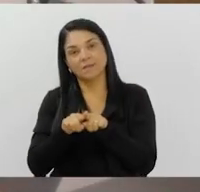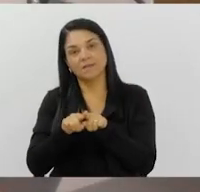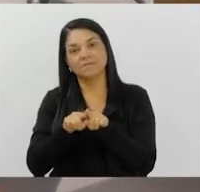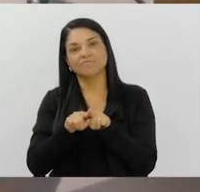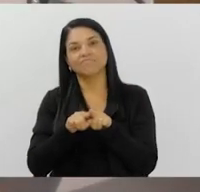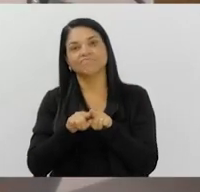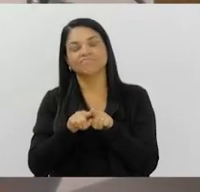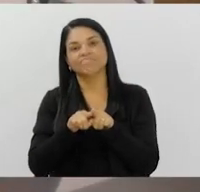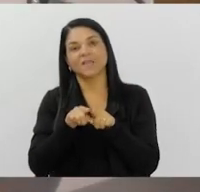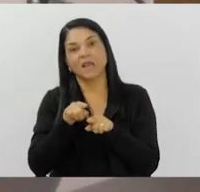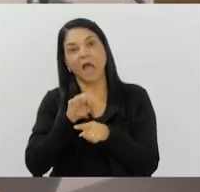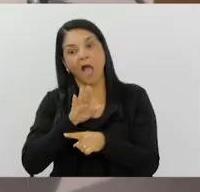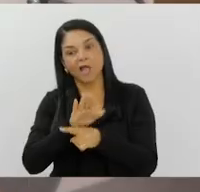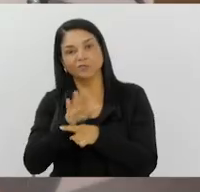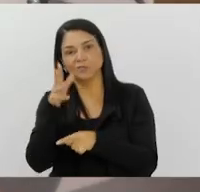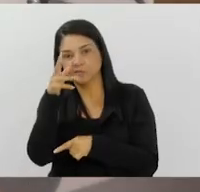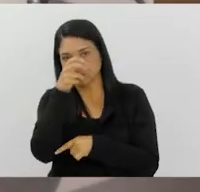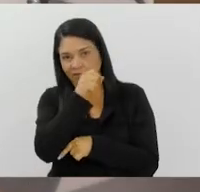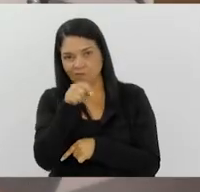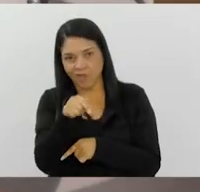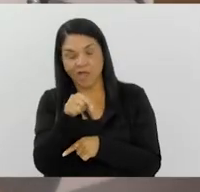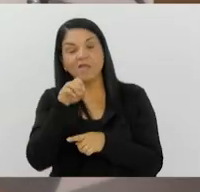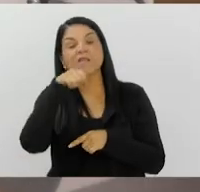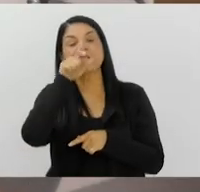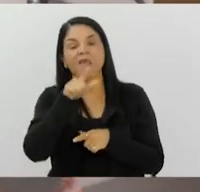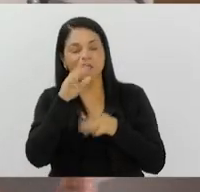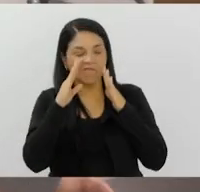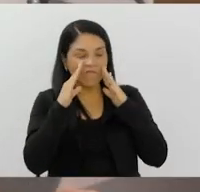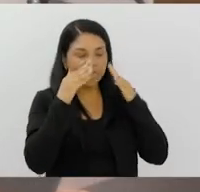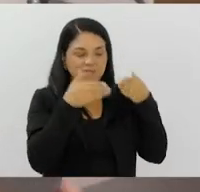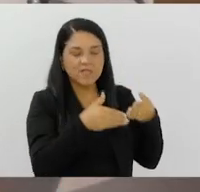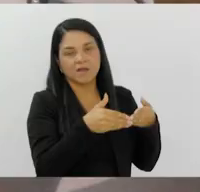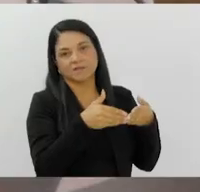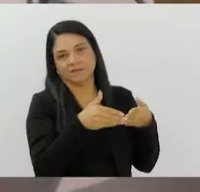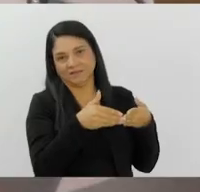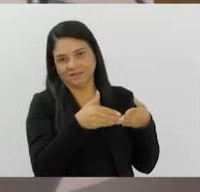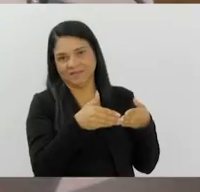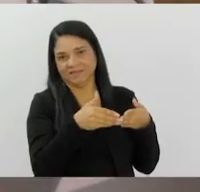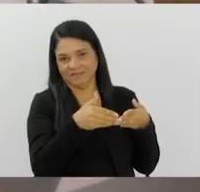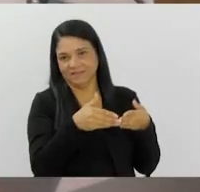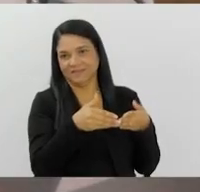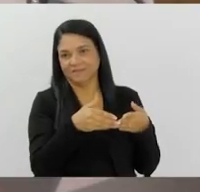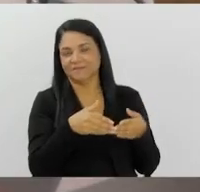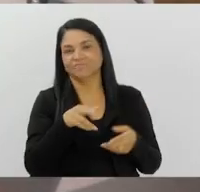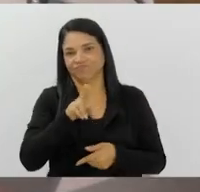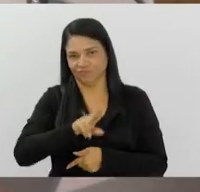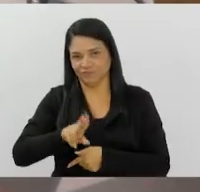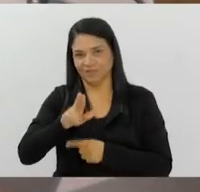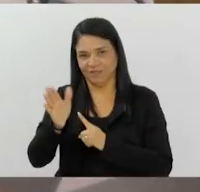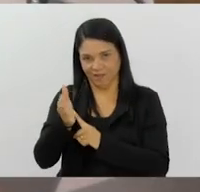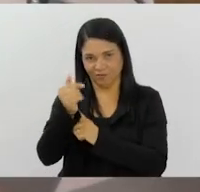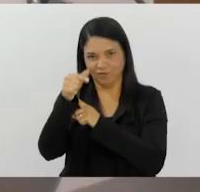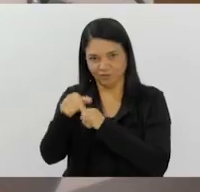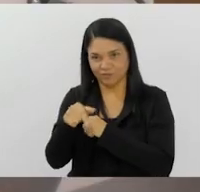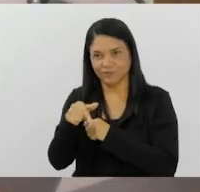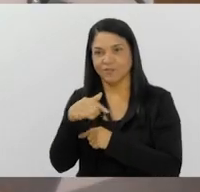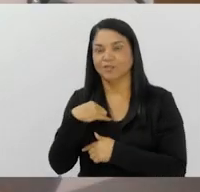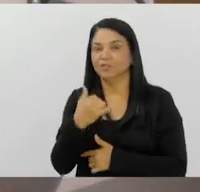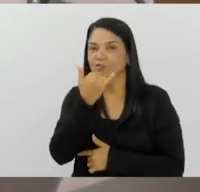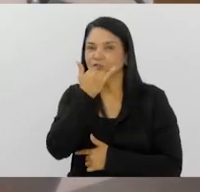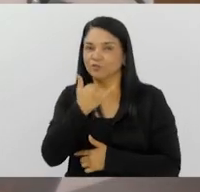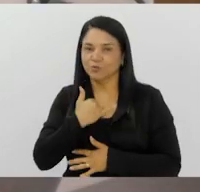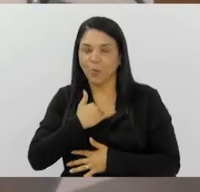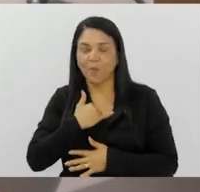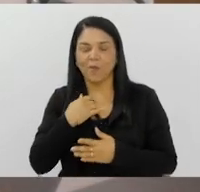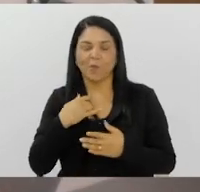salvaguarda porque você vai delimitar qual é a finalidade que ele pode ser utilizado bom Eh desculpa Estorei